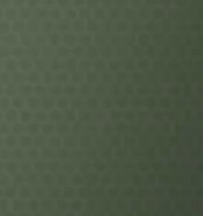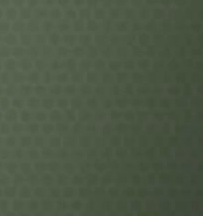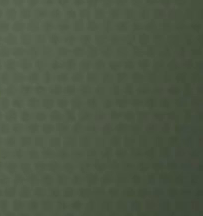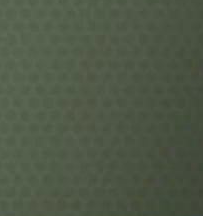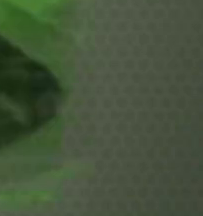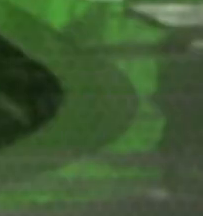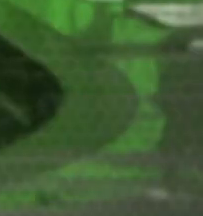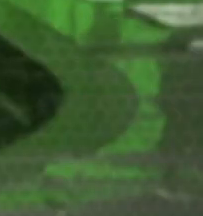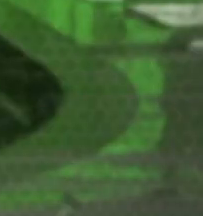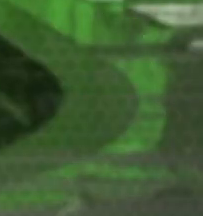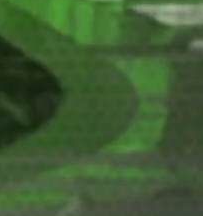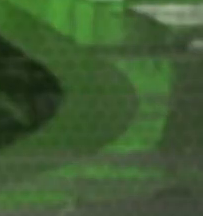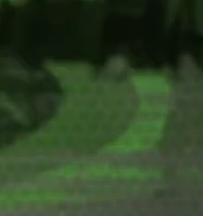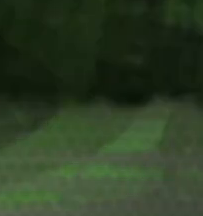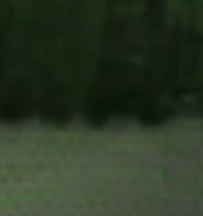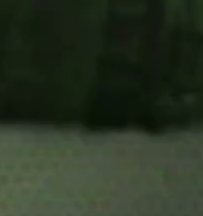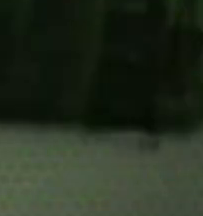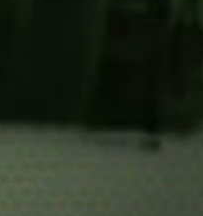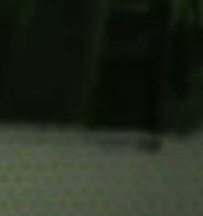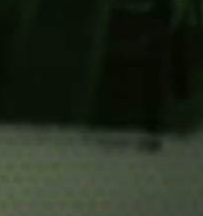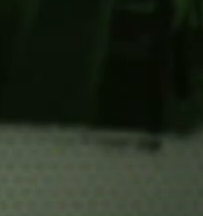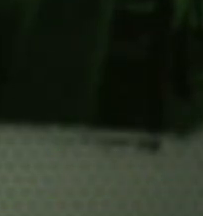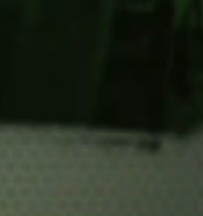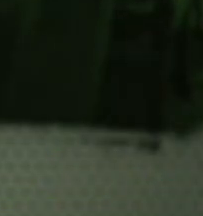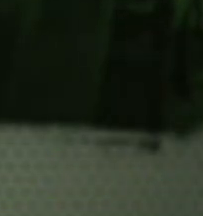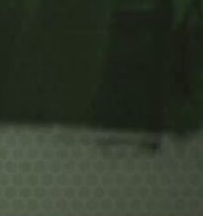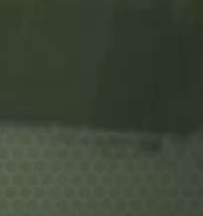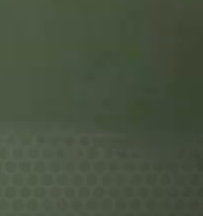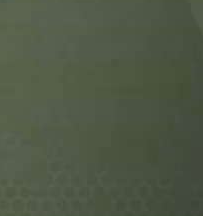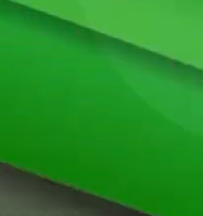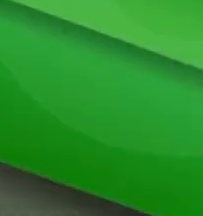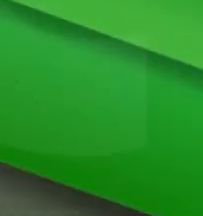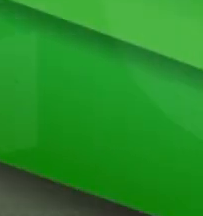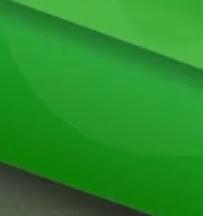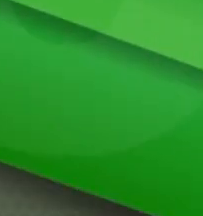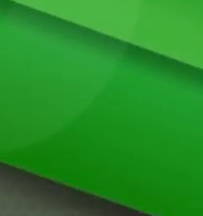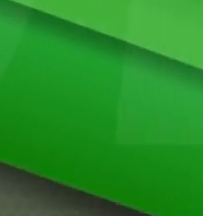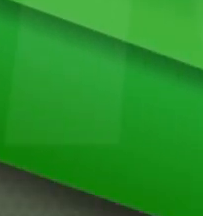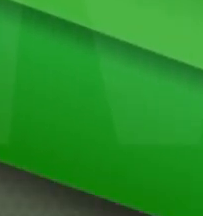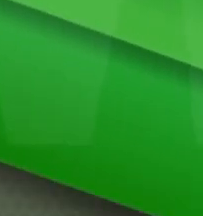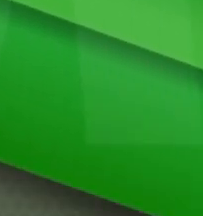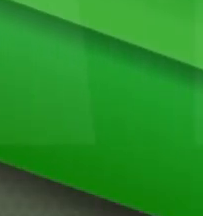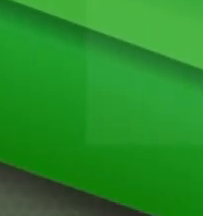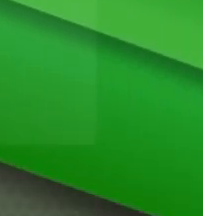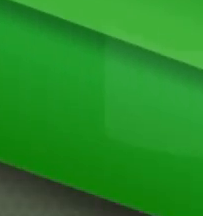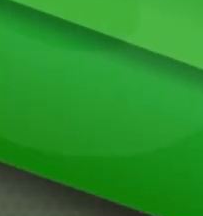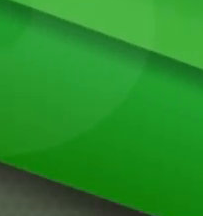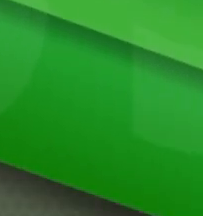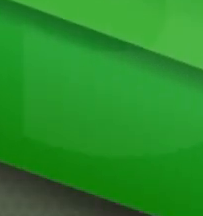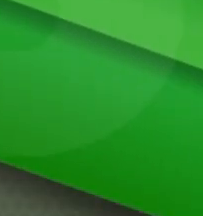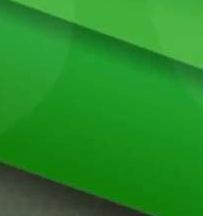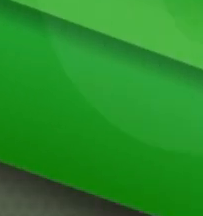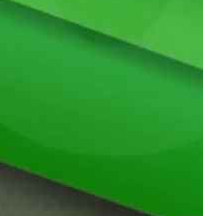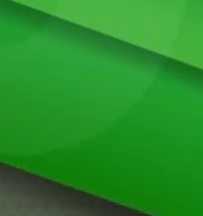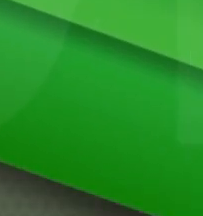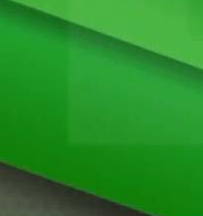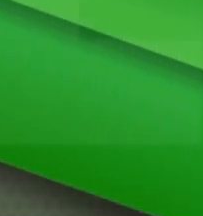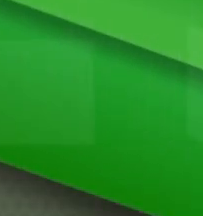a